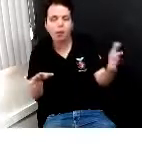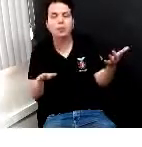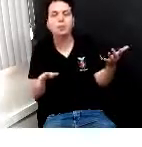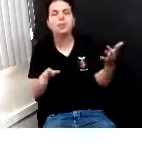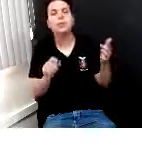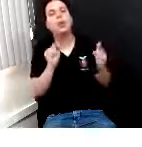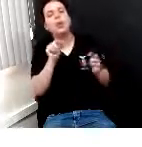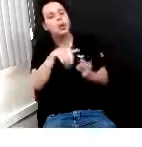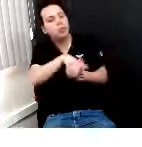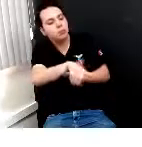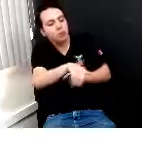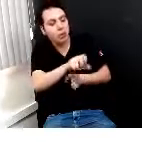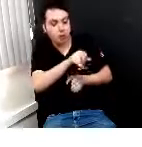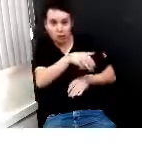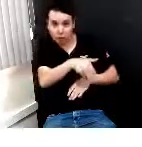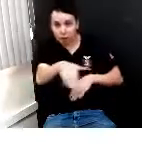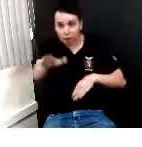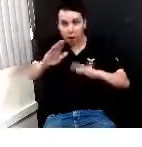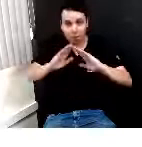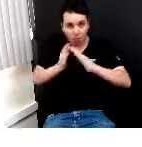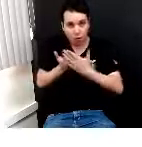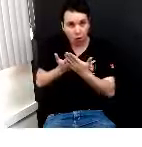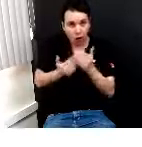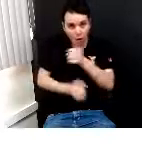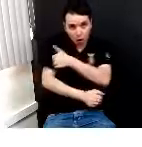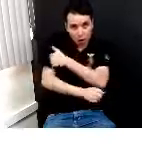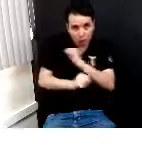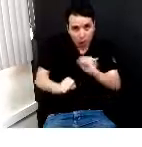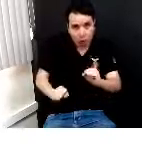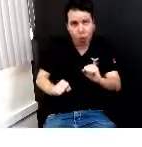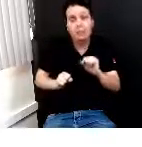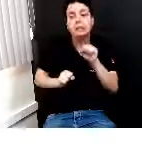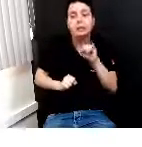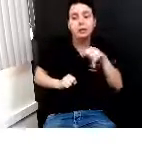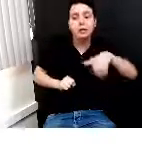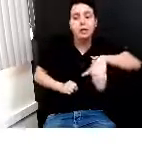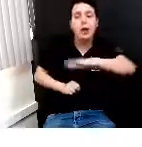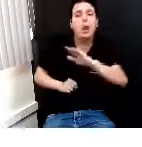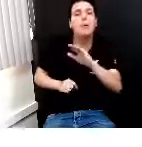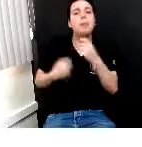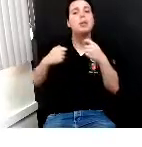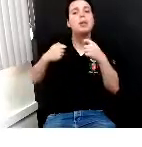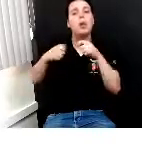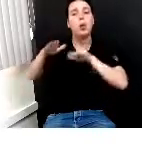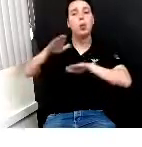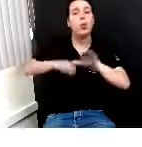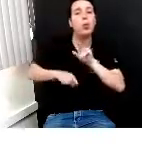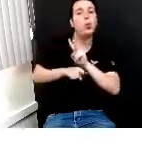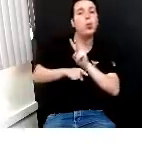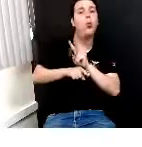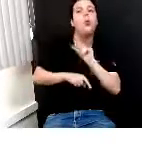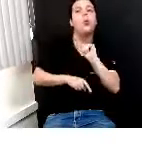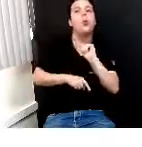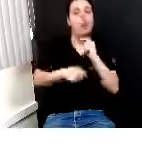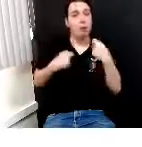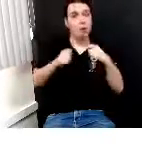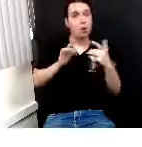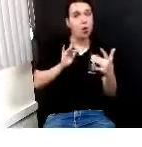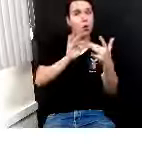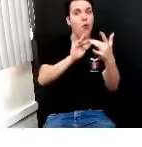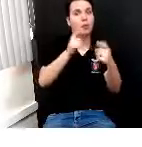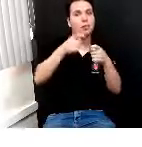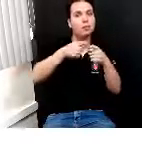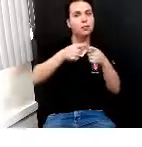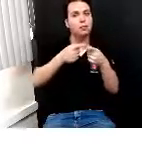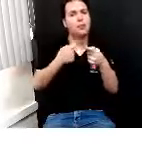né, se ele vai para a escola, que tipo de cuidado pode ser tomado, ele precisa buscar já o contato médico, né, até para que a gente também,